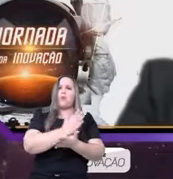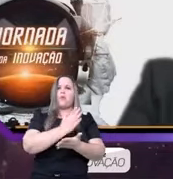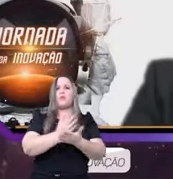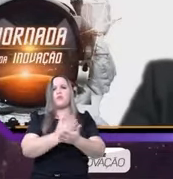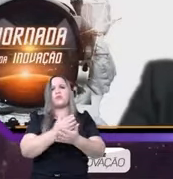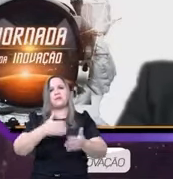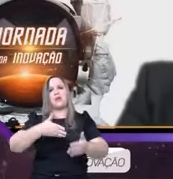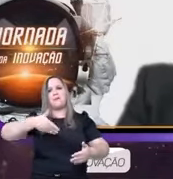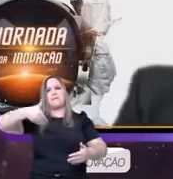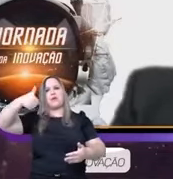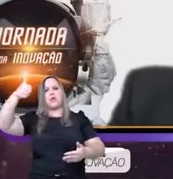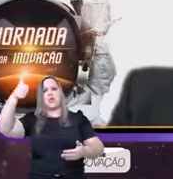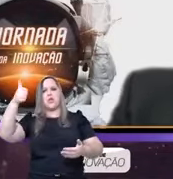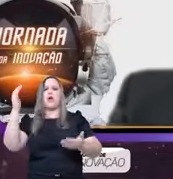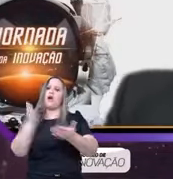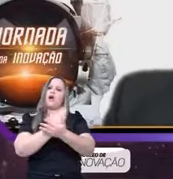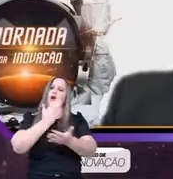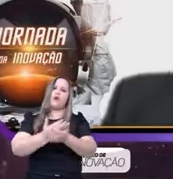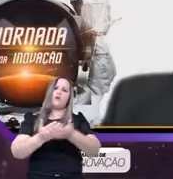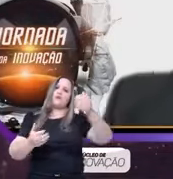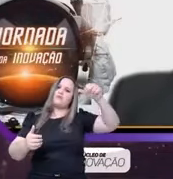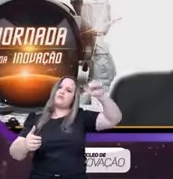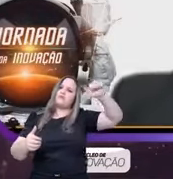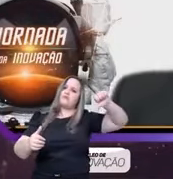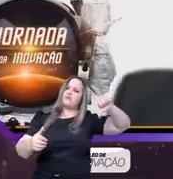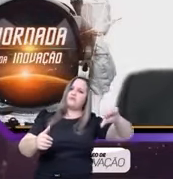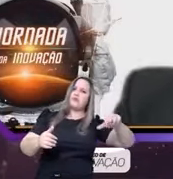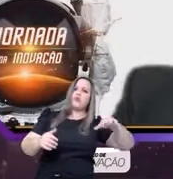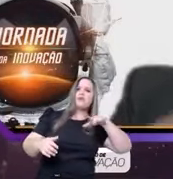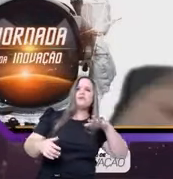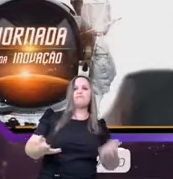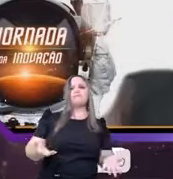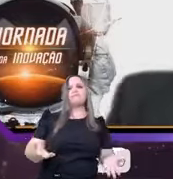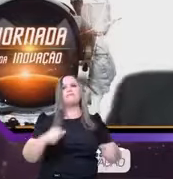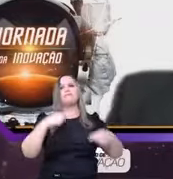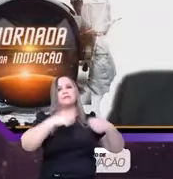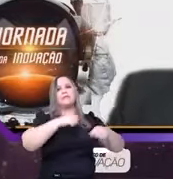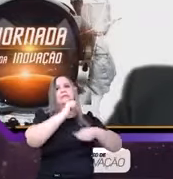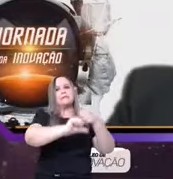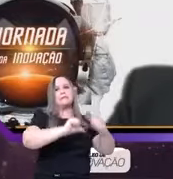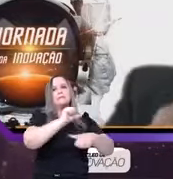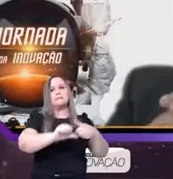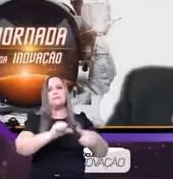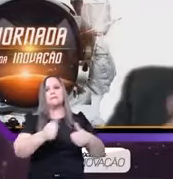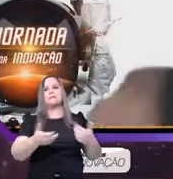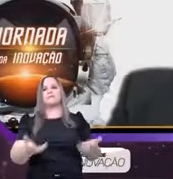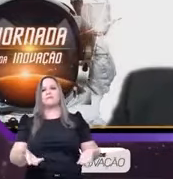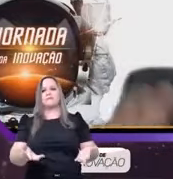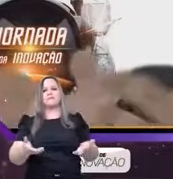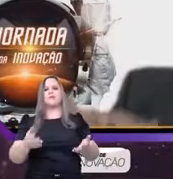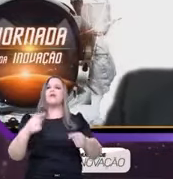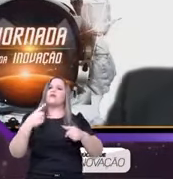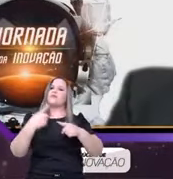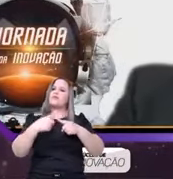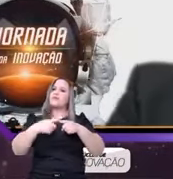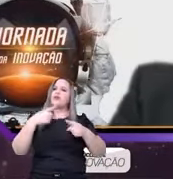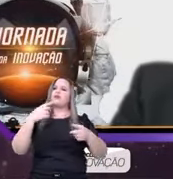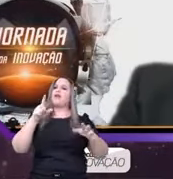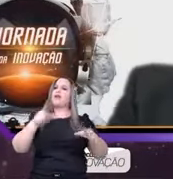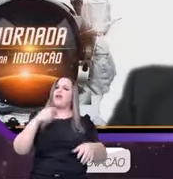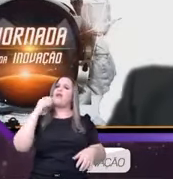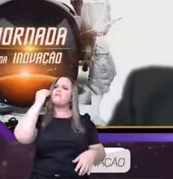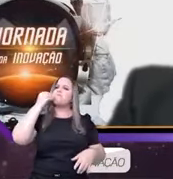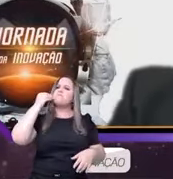coisa melhor do que existia anteriormente. E em alguns momentos vão sair inovações, coisas totalmente novas, coisas que não existiam anteriormente